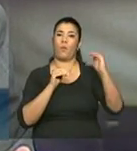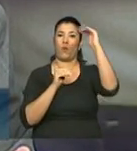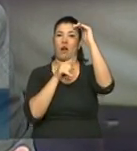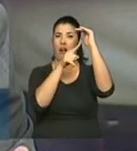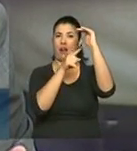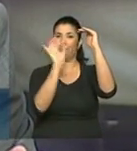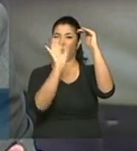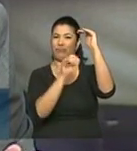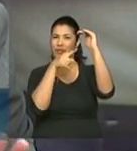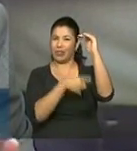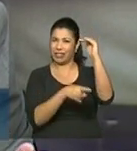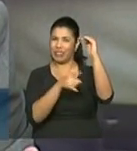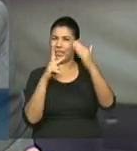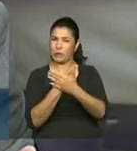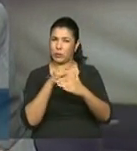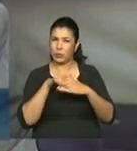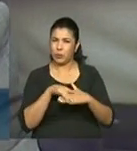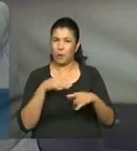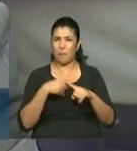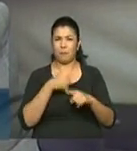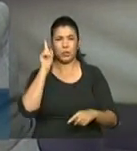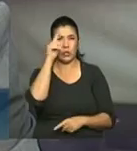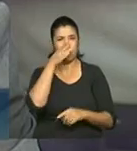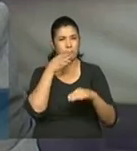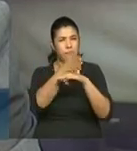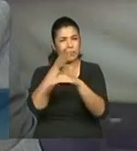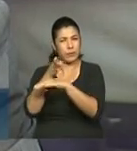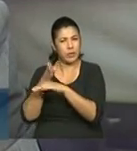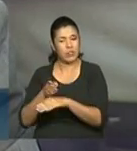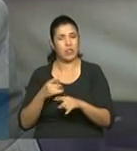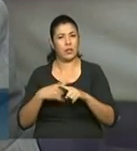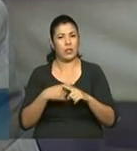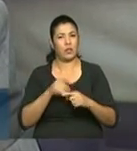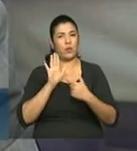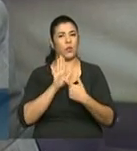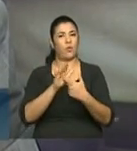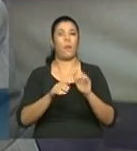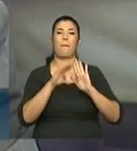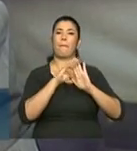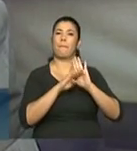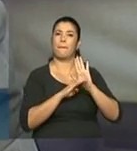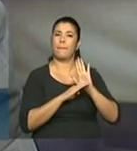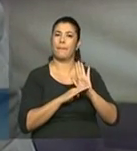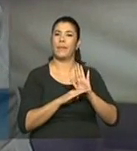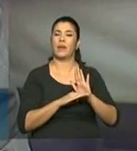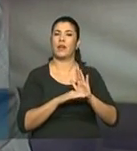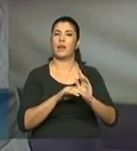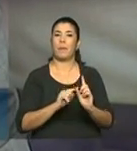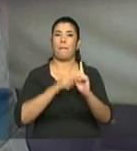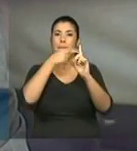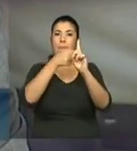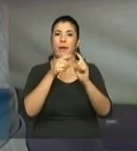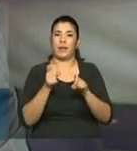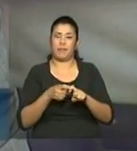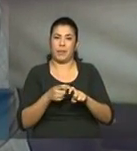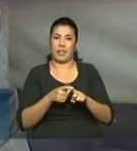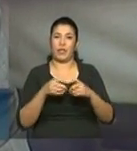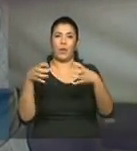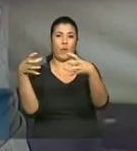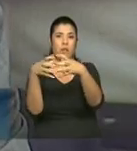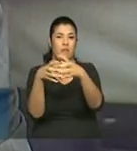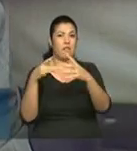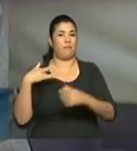básica. Por isso que eu fiz questão de destacar a questão do Mais Médicos, porque, com a equipe de saúde da família